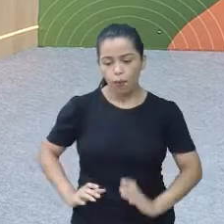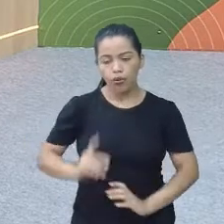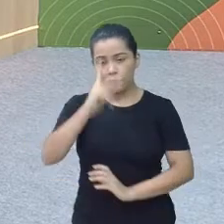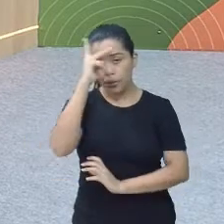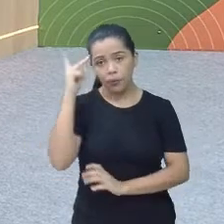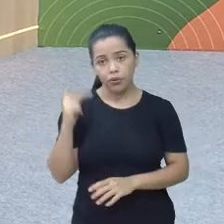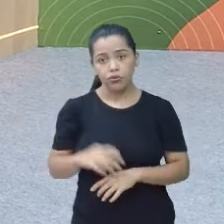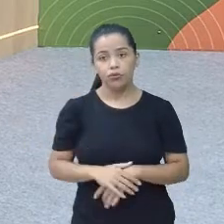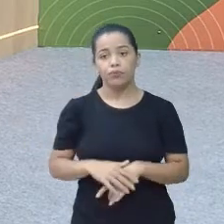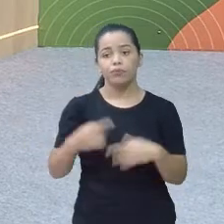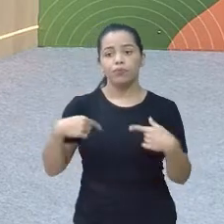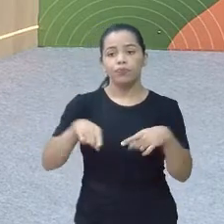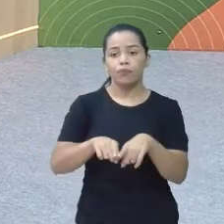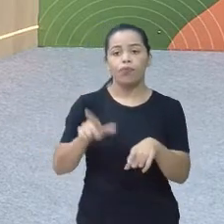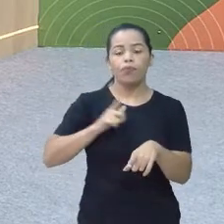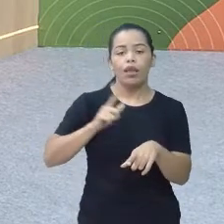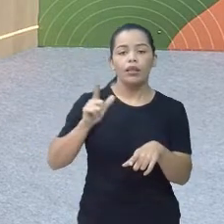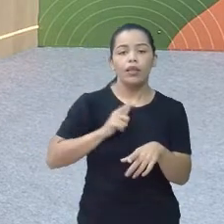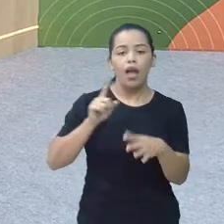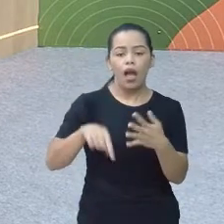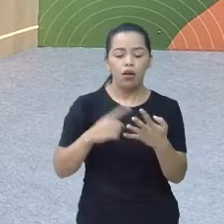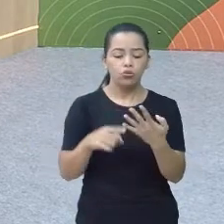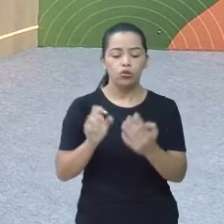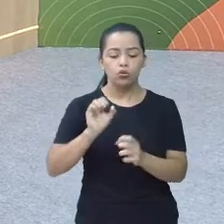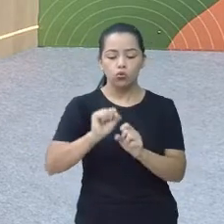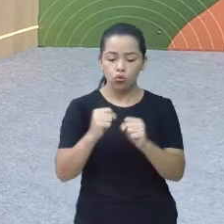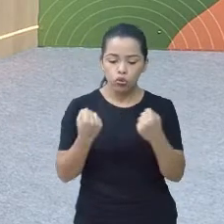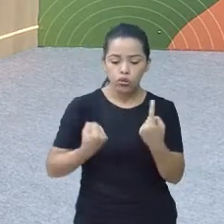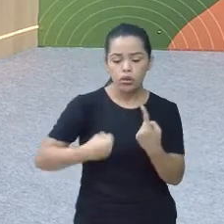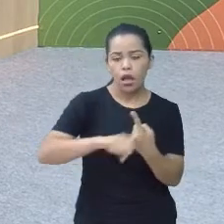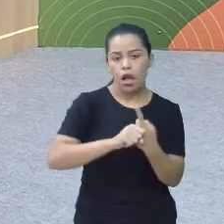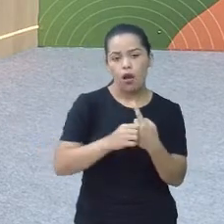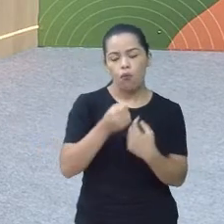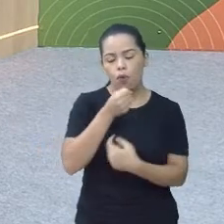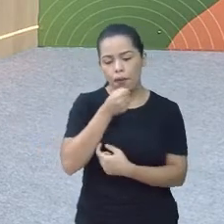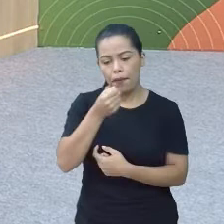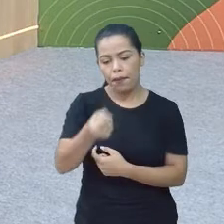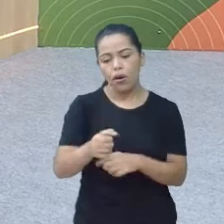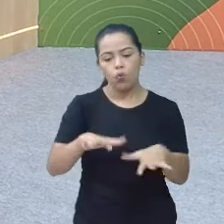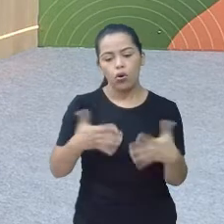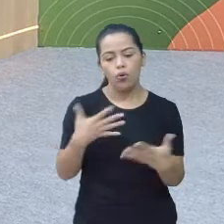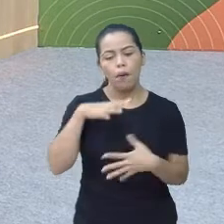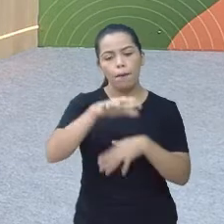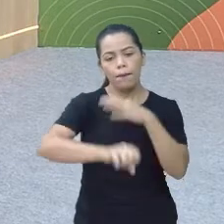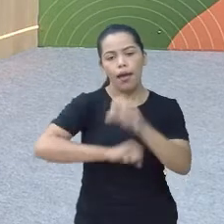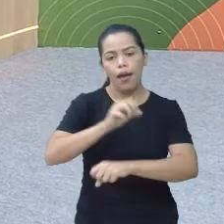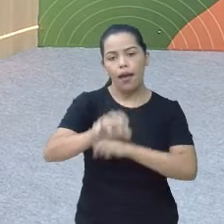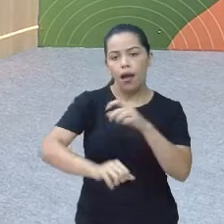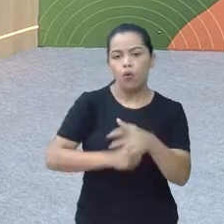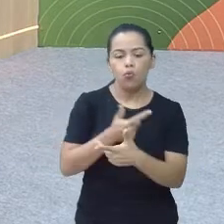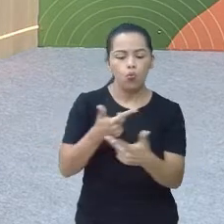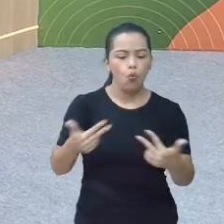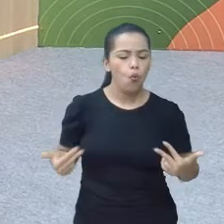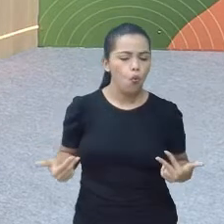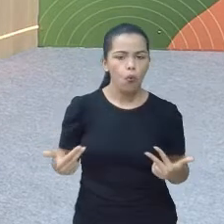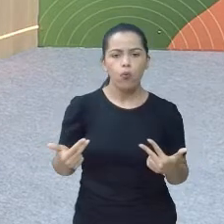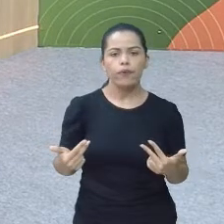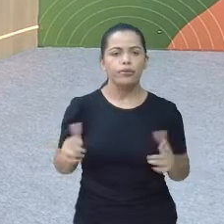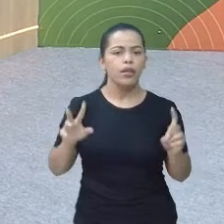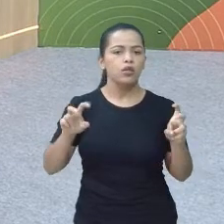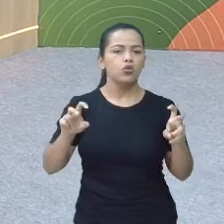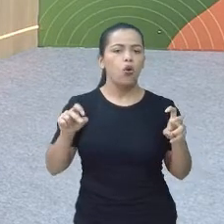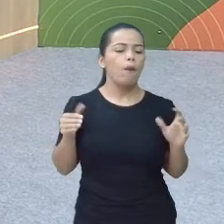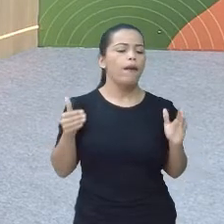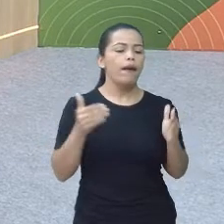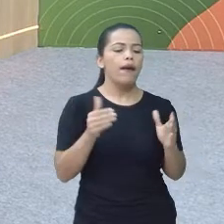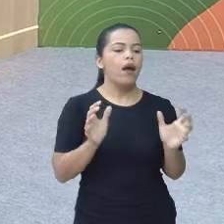pessoa. Nós temos a entrevista social, que é aquela em que eu coleto dados sobre determinada comunidade, feita